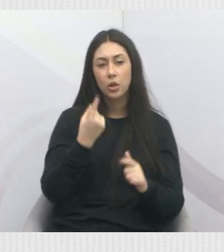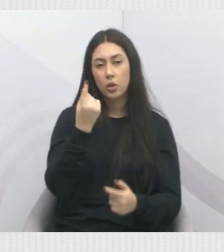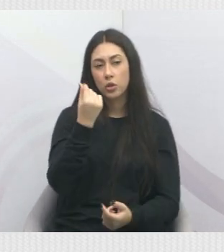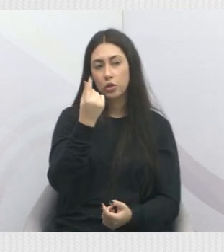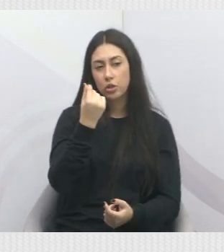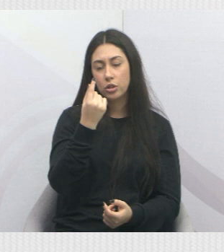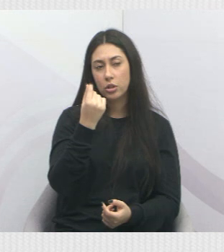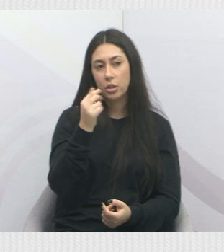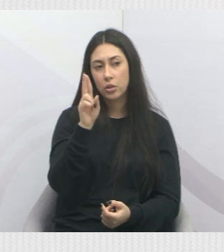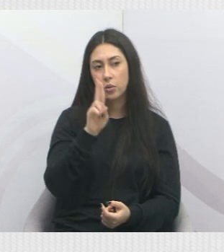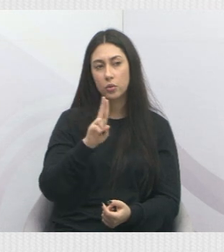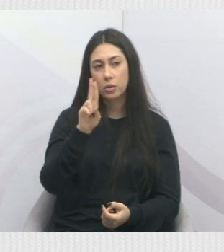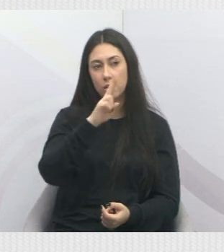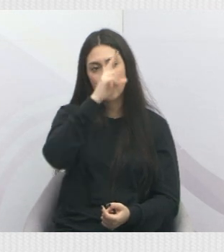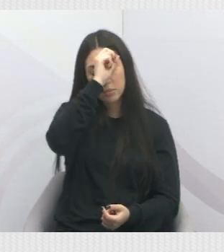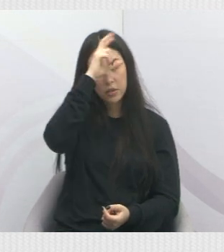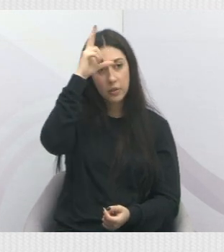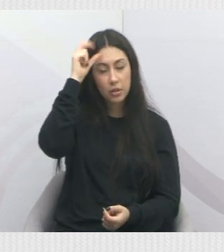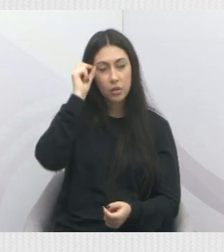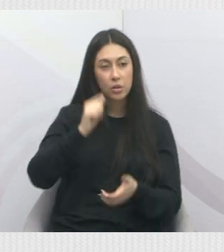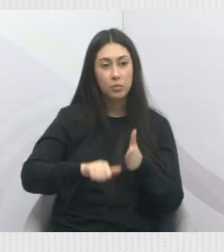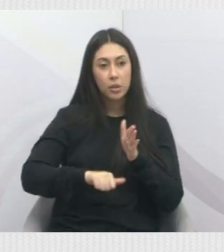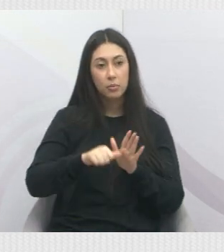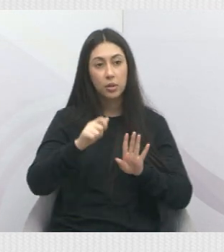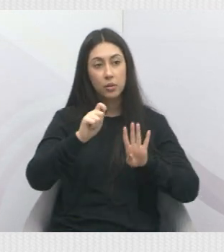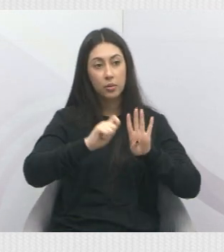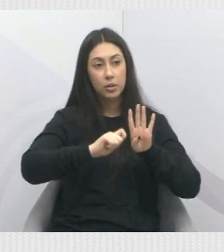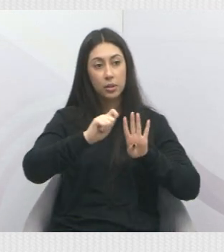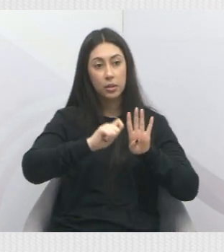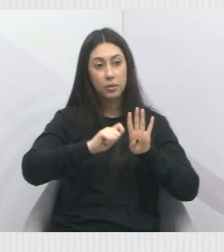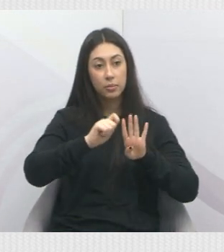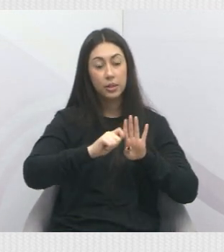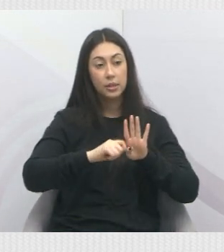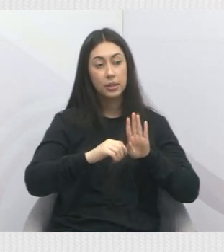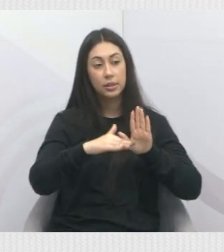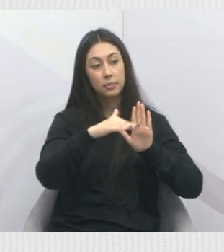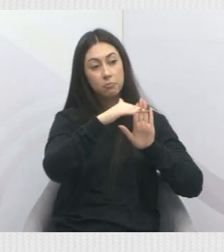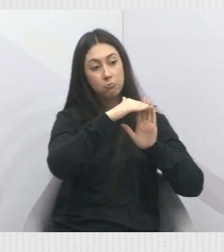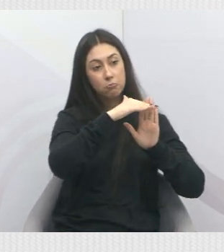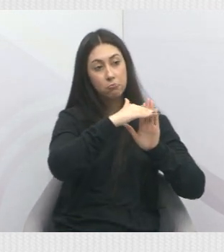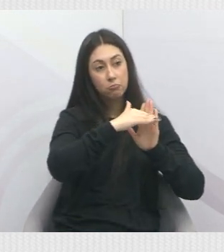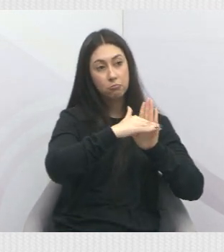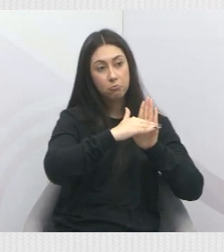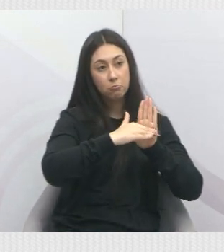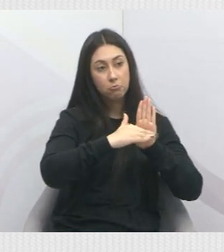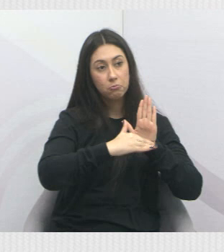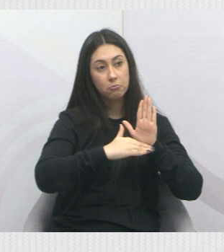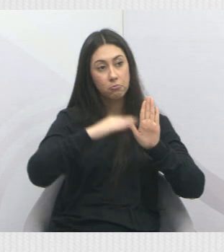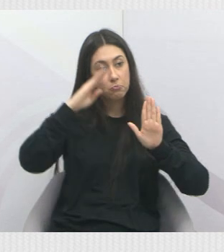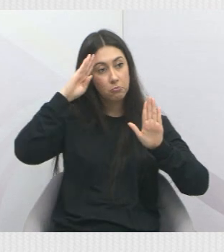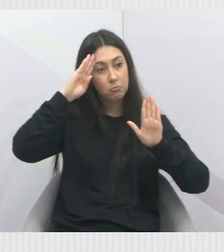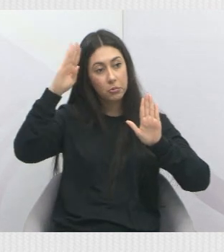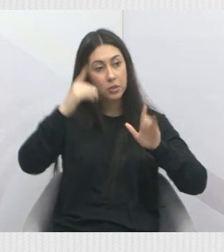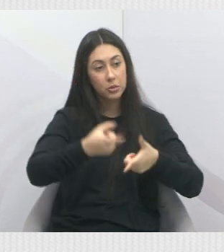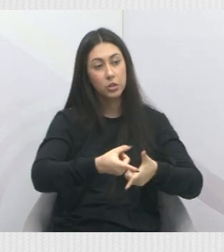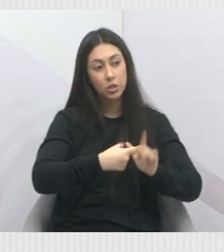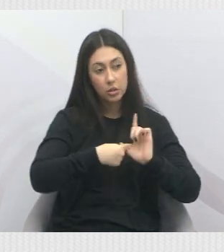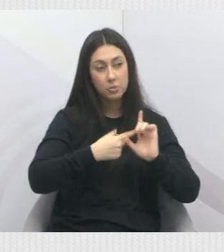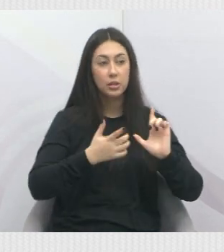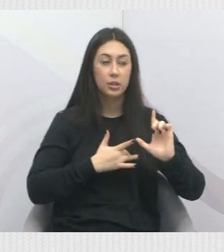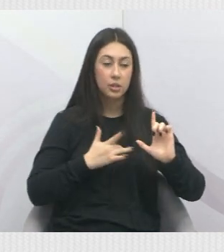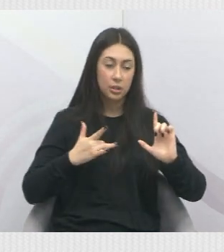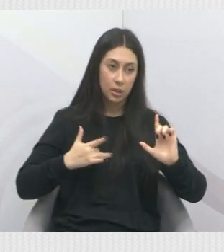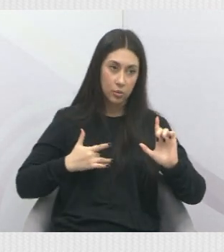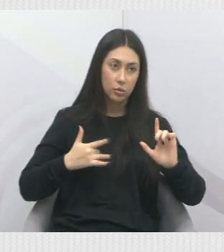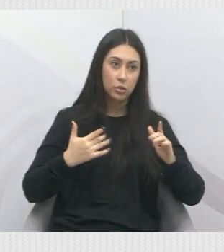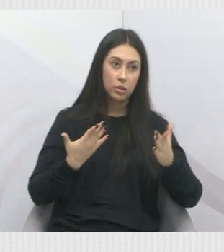Municipal e vinculados, União e Estado, no primeiro quadrimestre de 2022. E aqui a gente tem elencado os principais gastos na saúde.